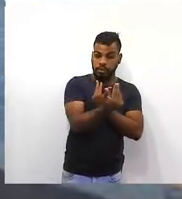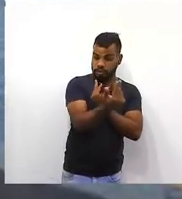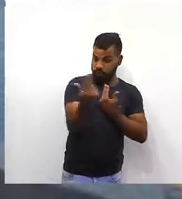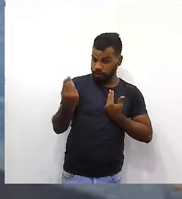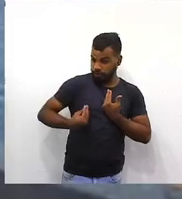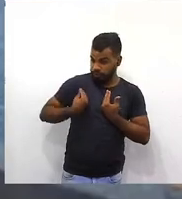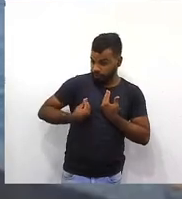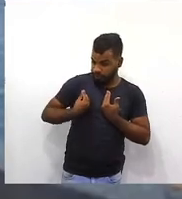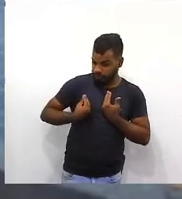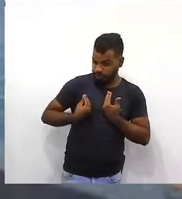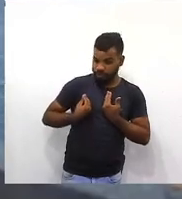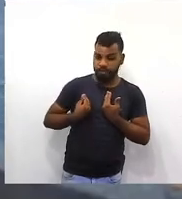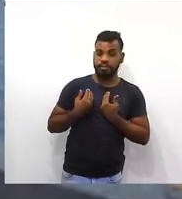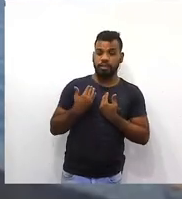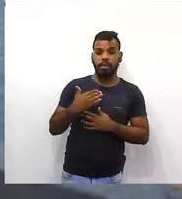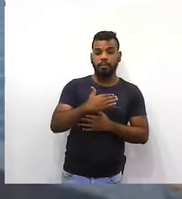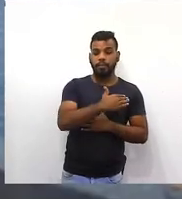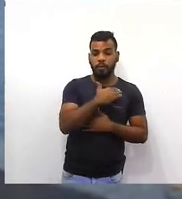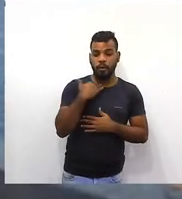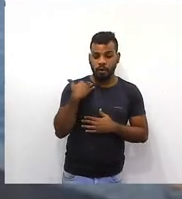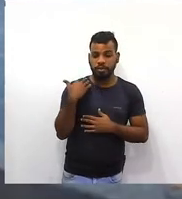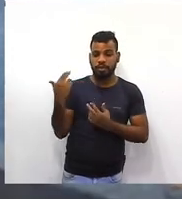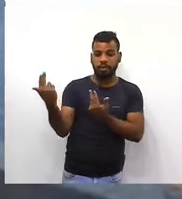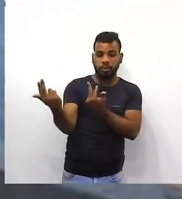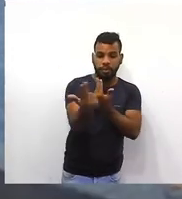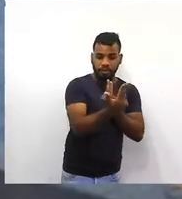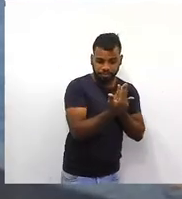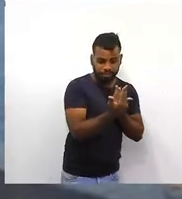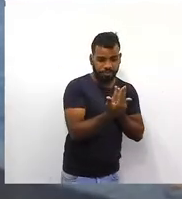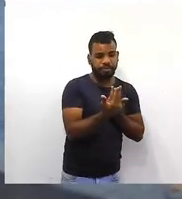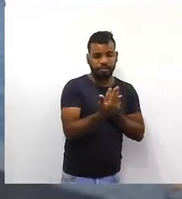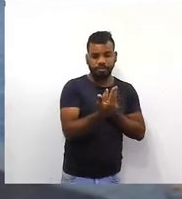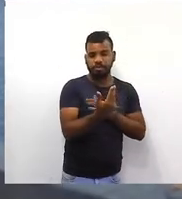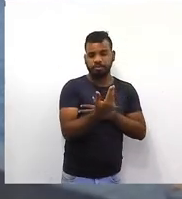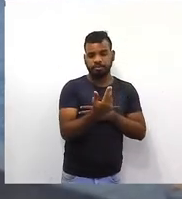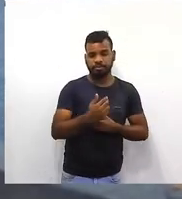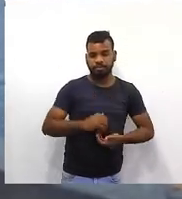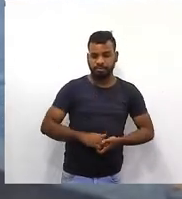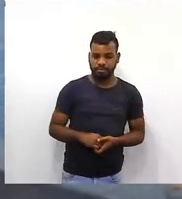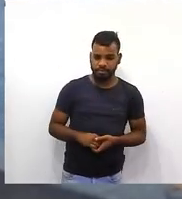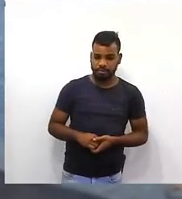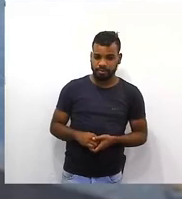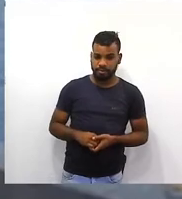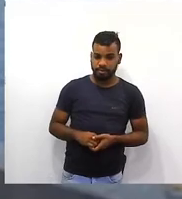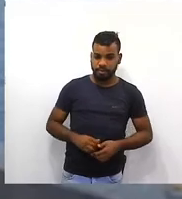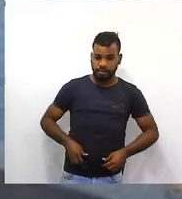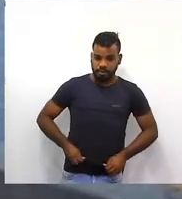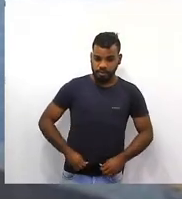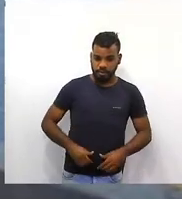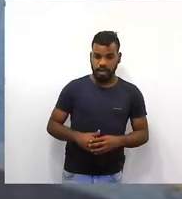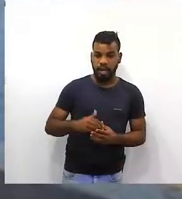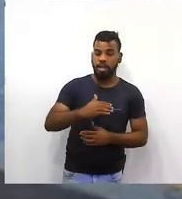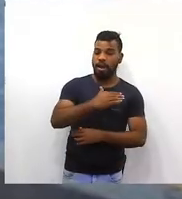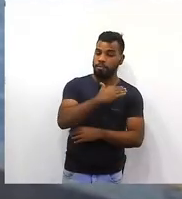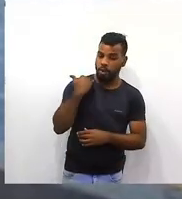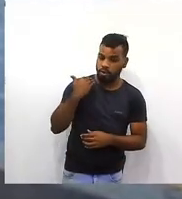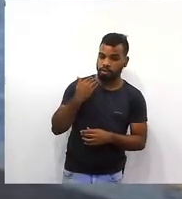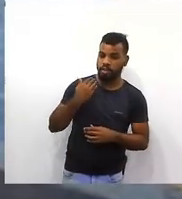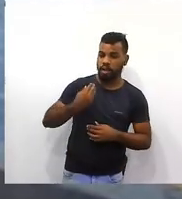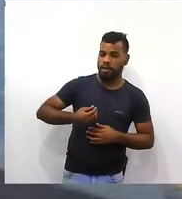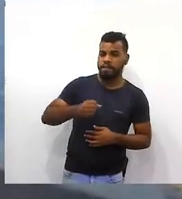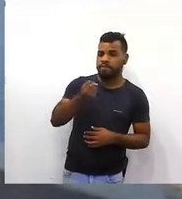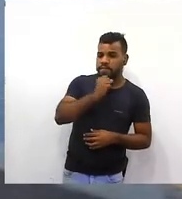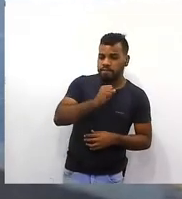vida, morremos de morte igual, mesma morte severina. Que a morte de que se morre, de velhice antes